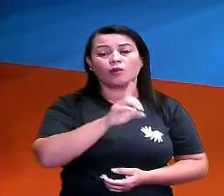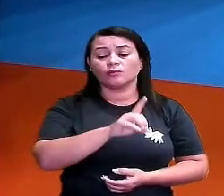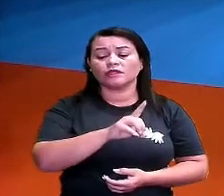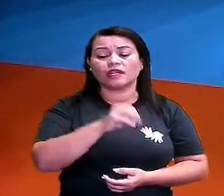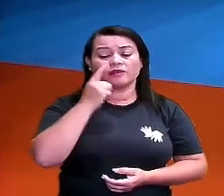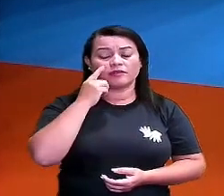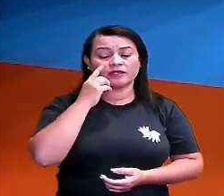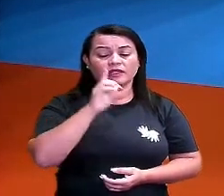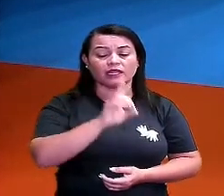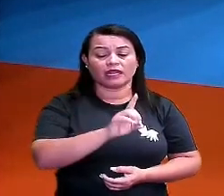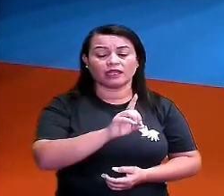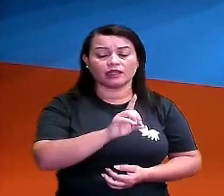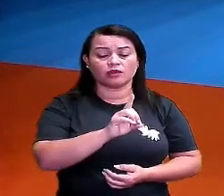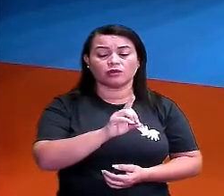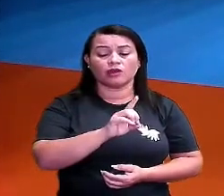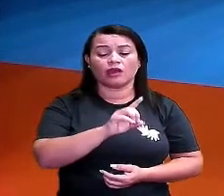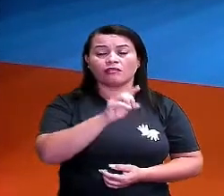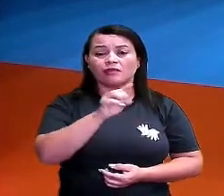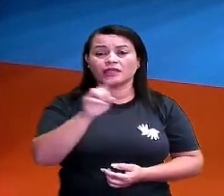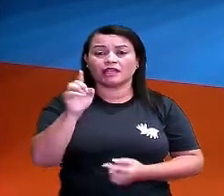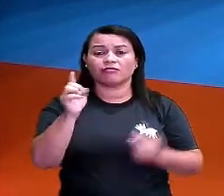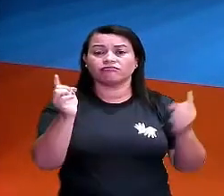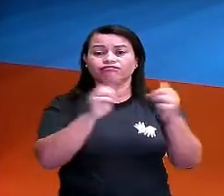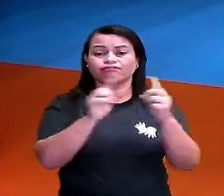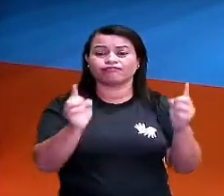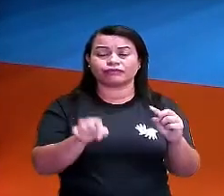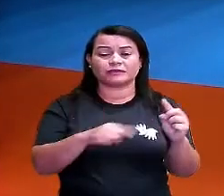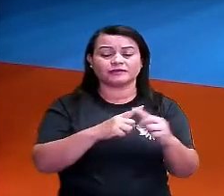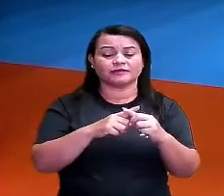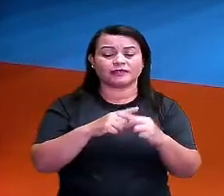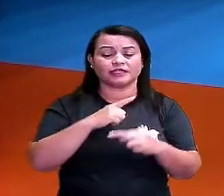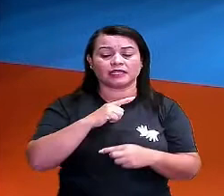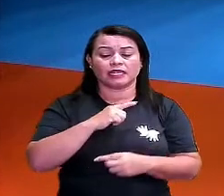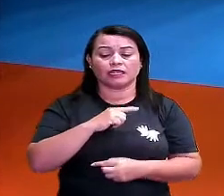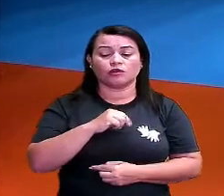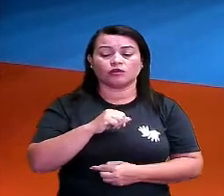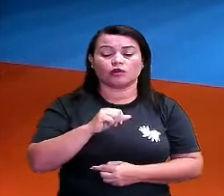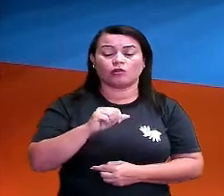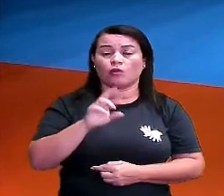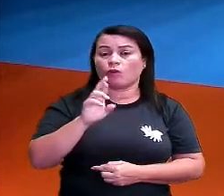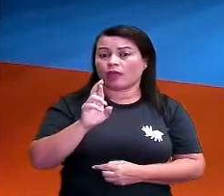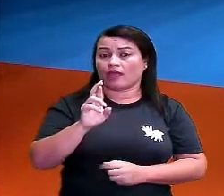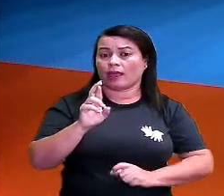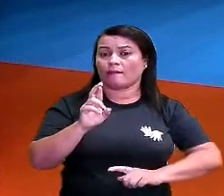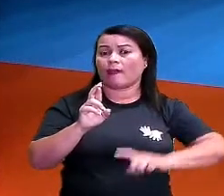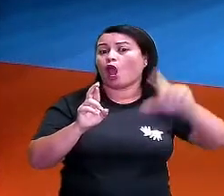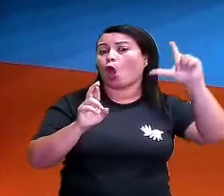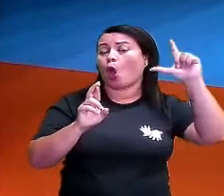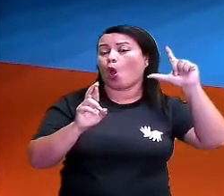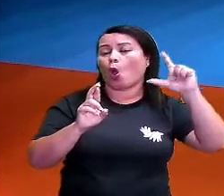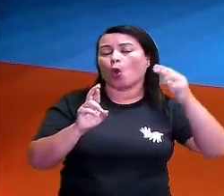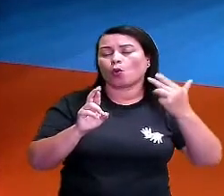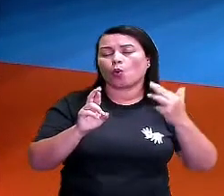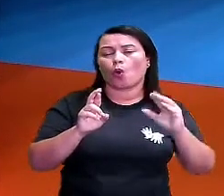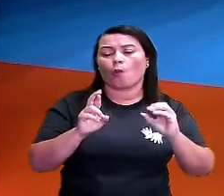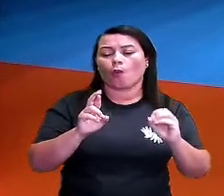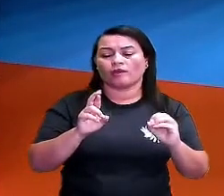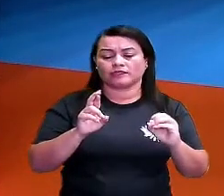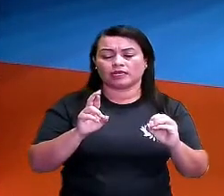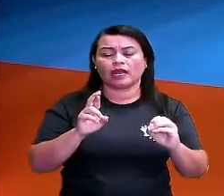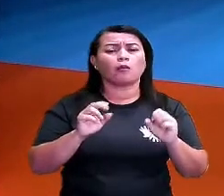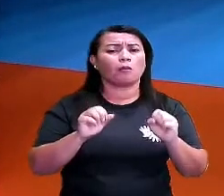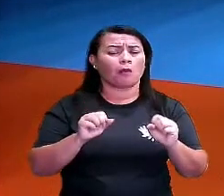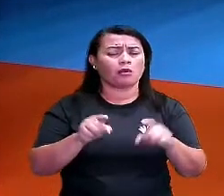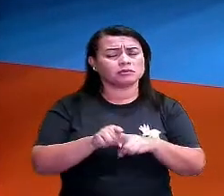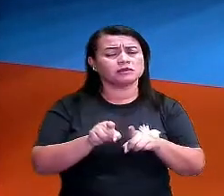o divisor mais o resto. Em que R é maior ou igual a 0, tá? Então, eu posso